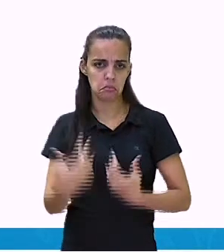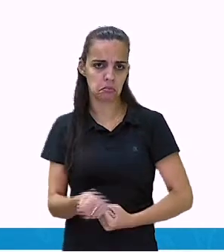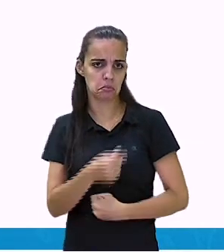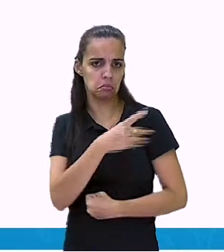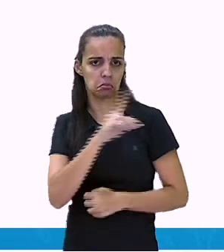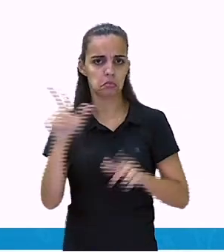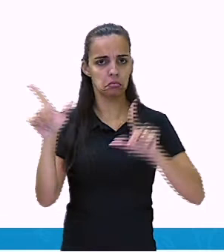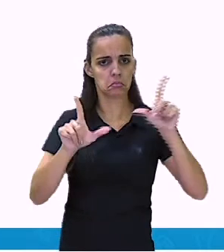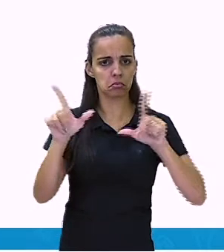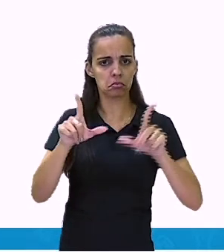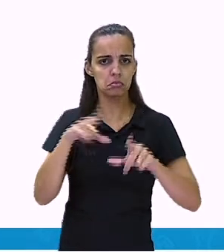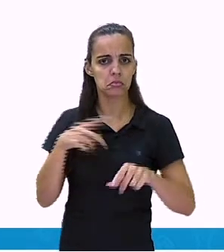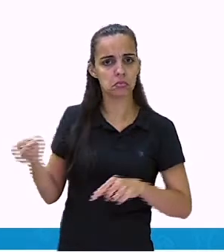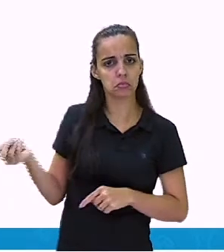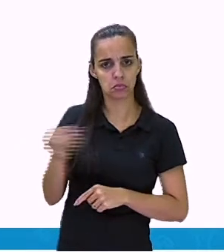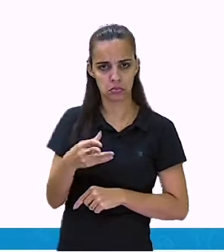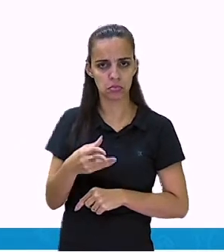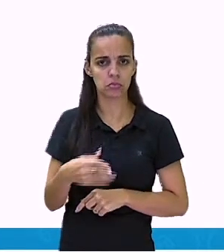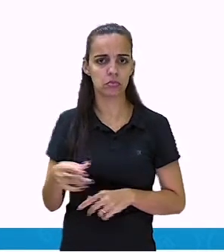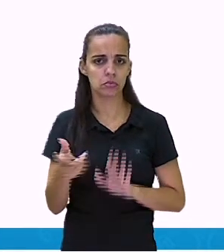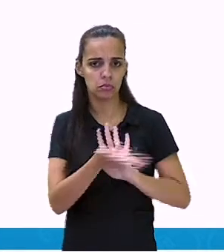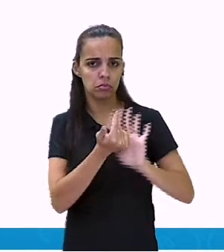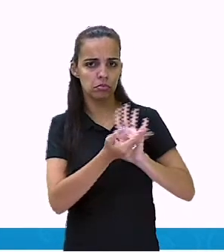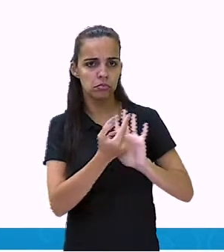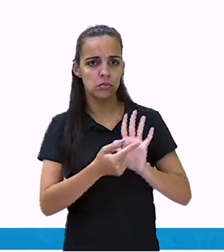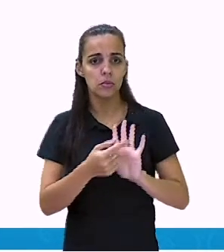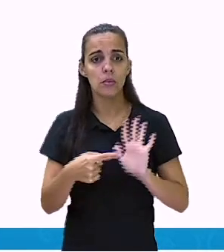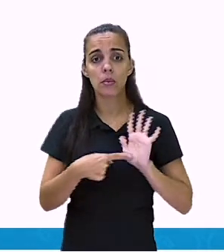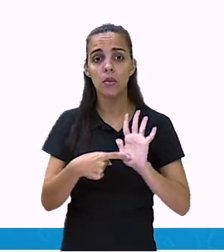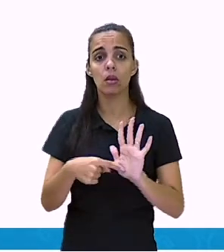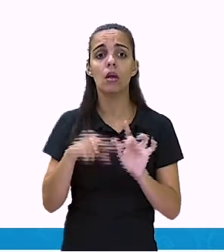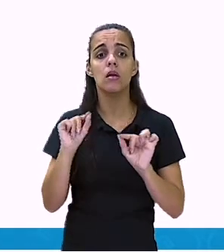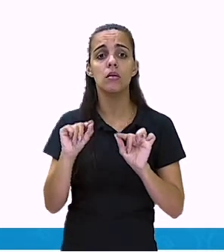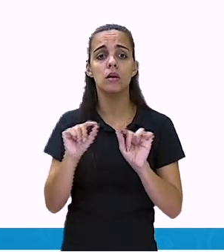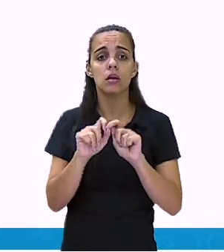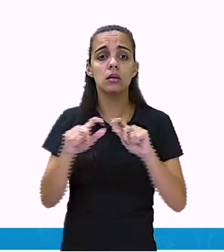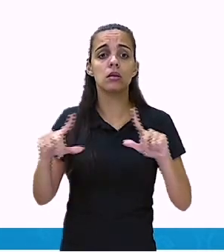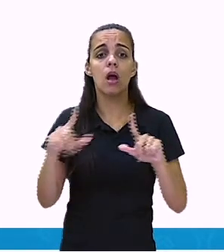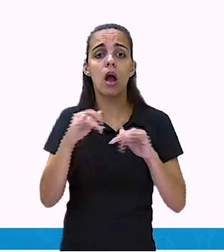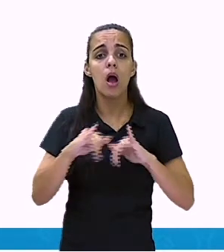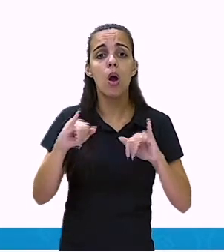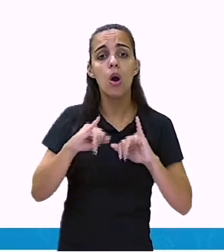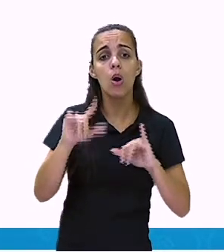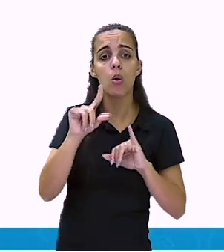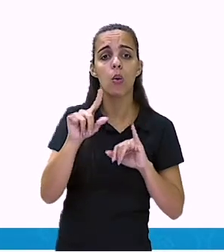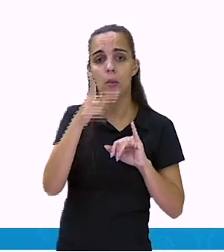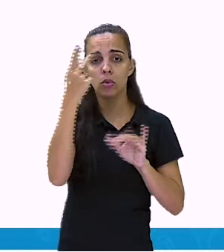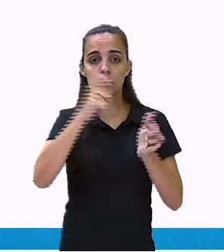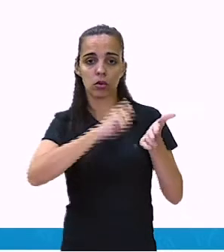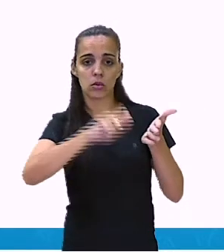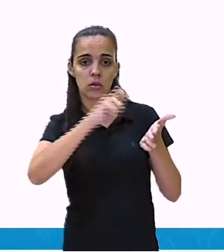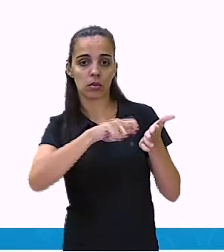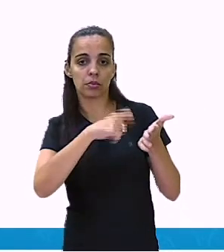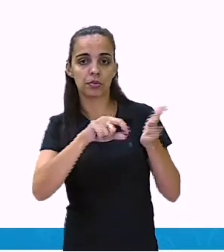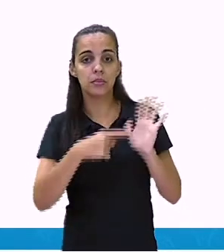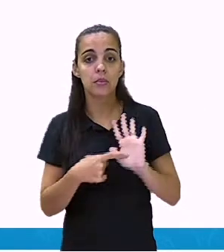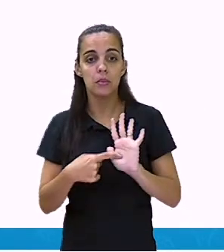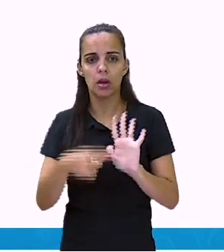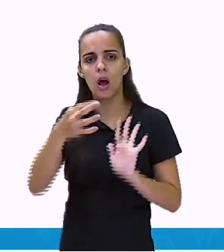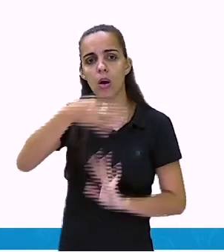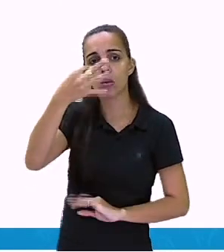novos desenhos, a expressão em destaque anuncia que o autor irá apresentar